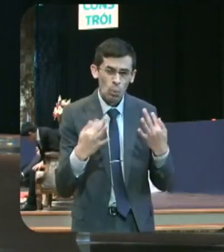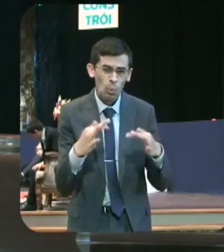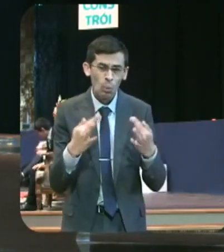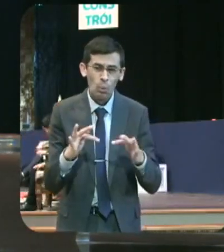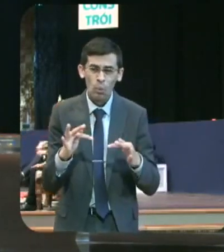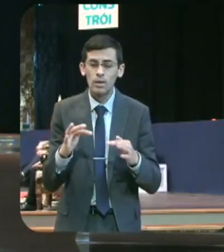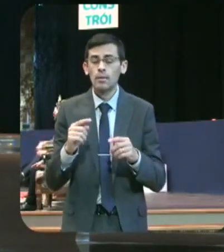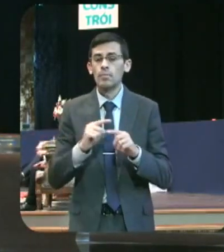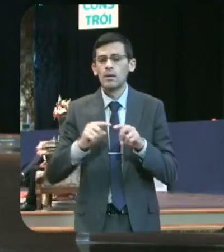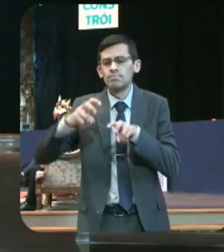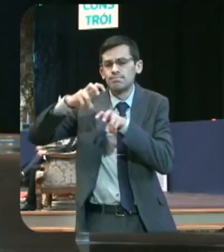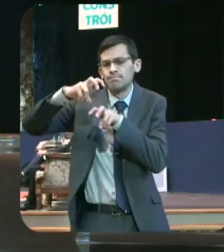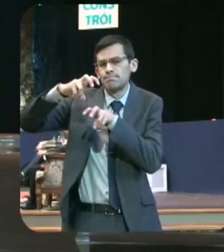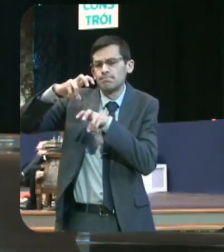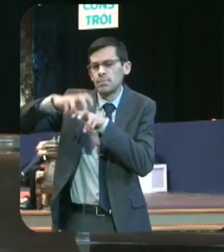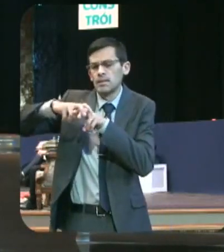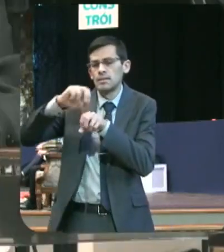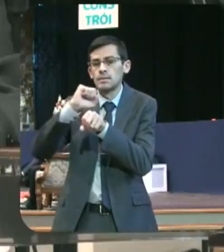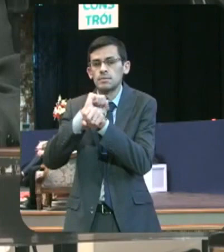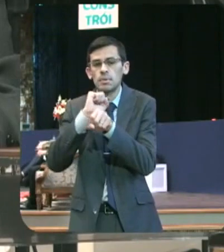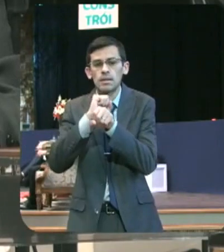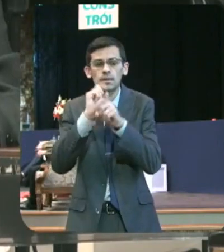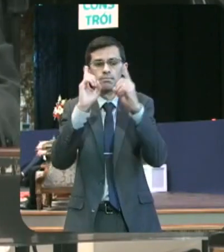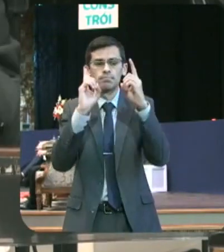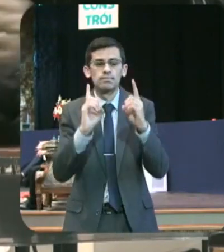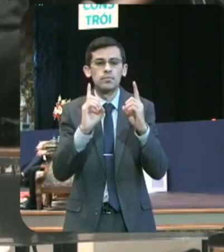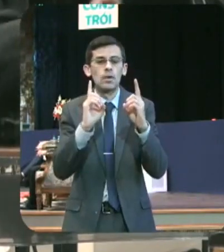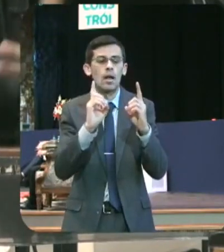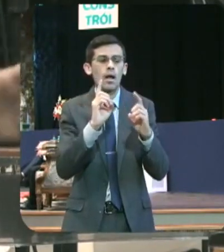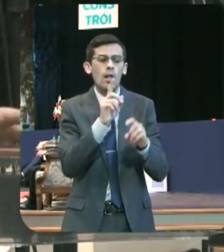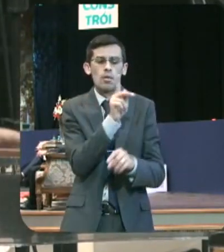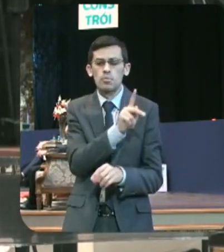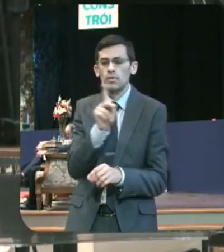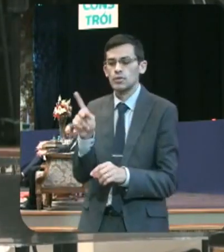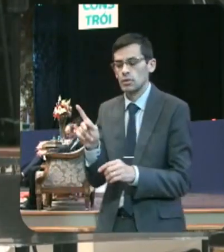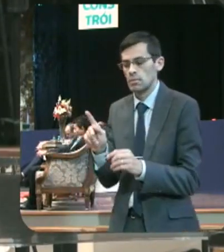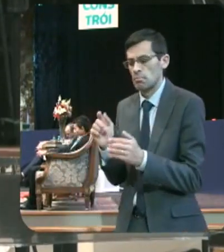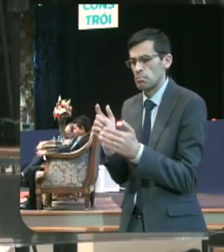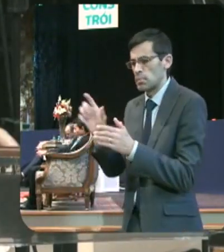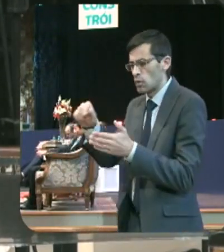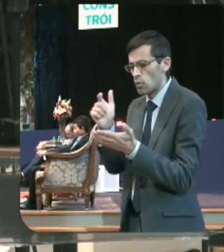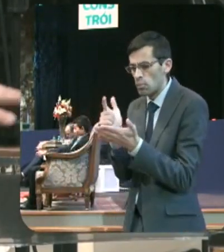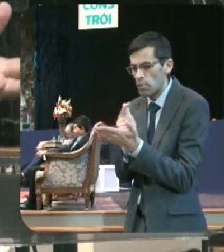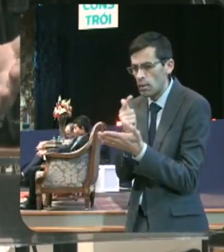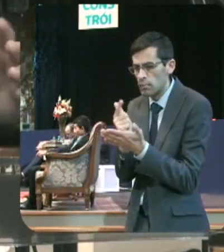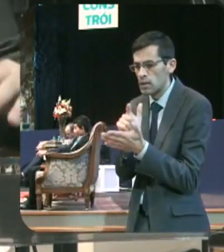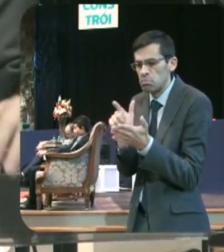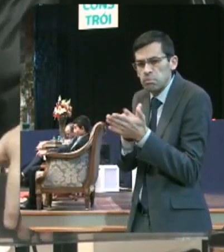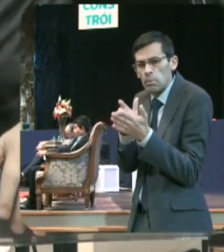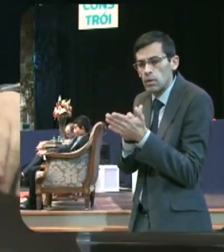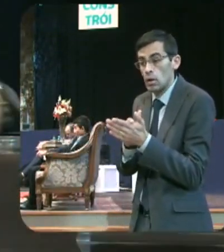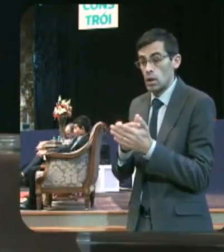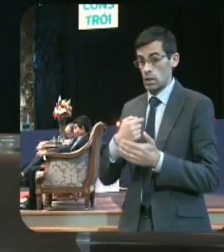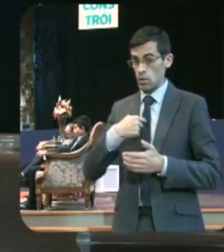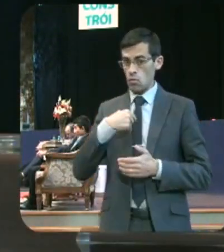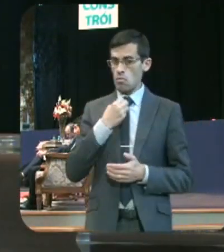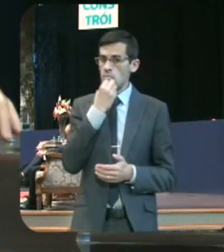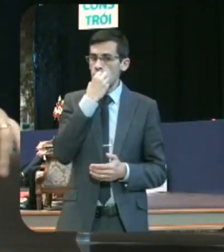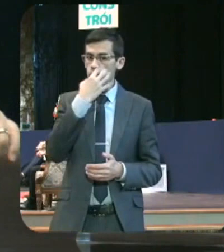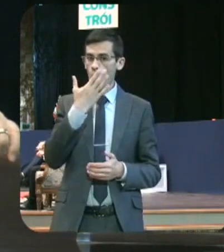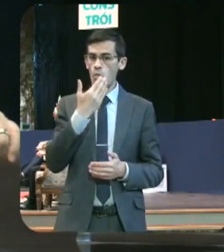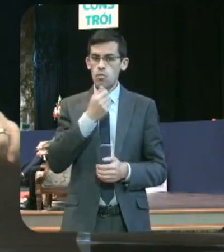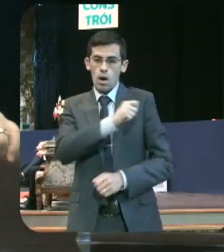tal. A hora que eu sentei na frente da diretora, ela pegou a minha ficha, e eu ia muito bem na escola, eu era